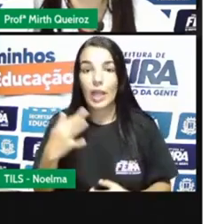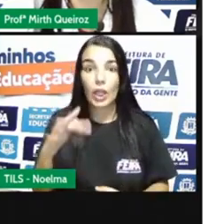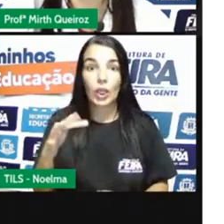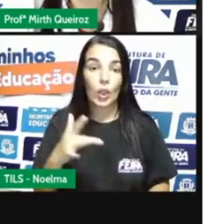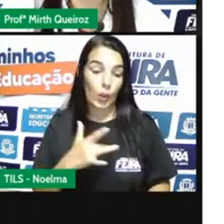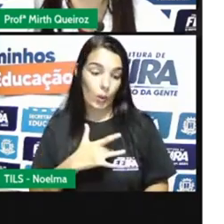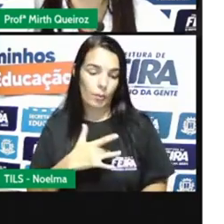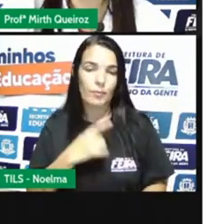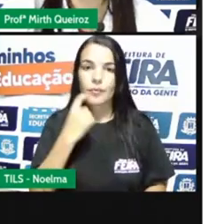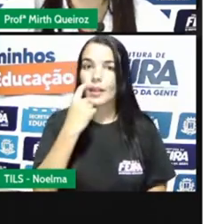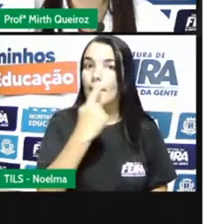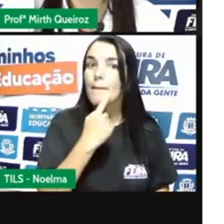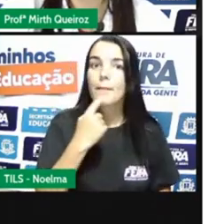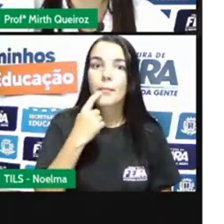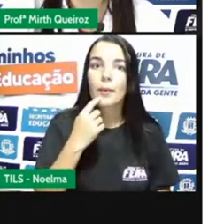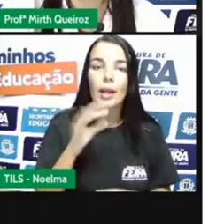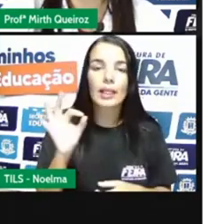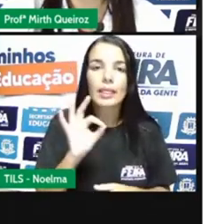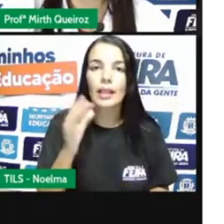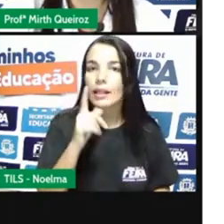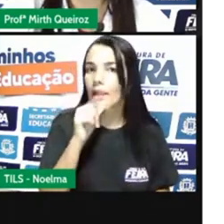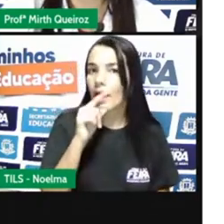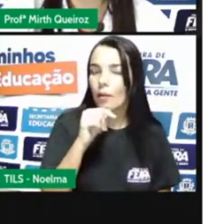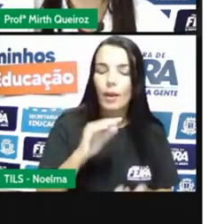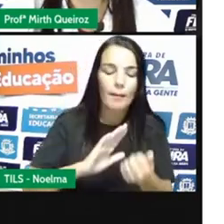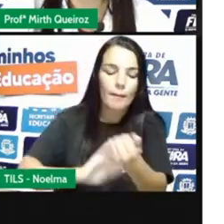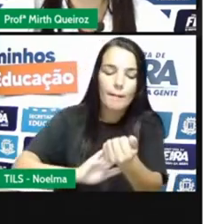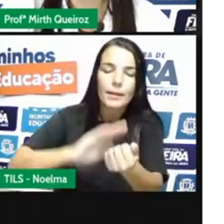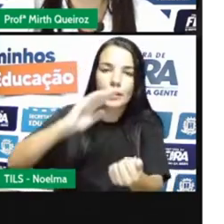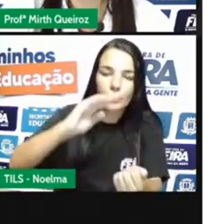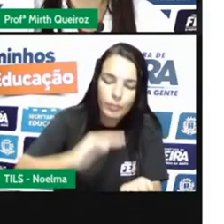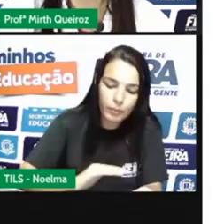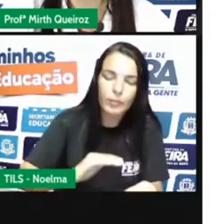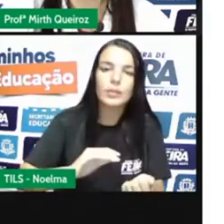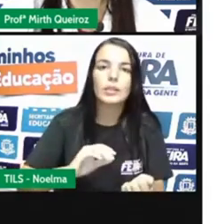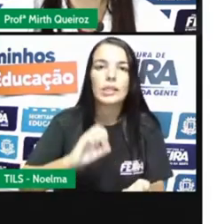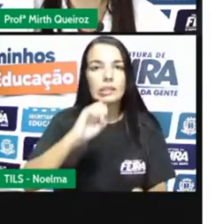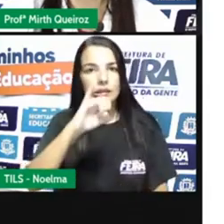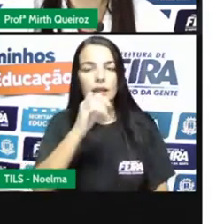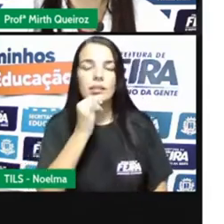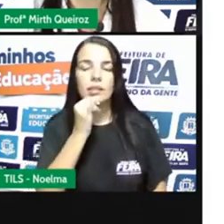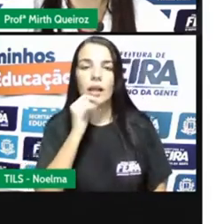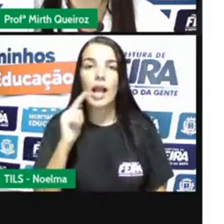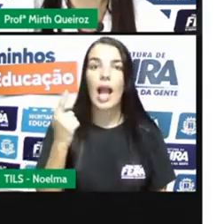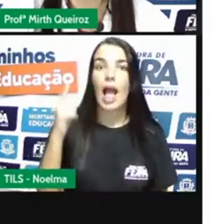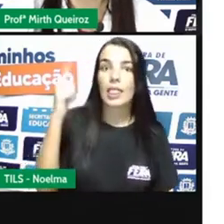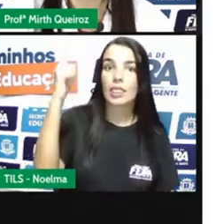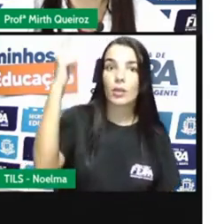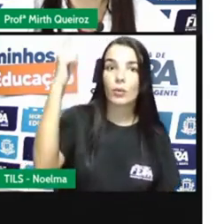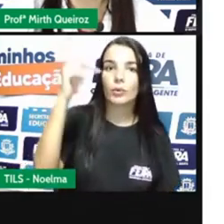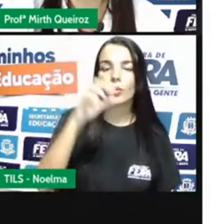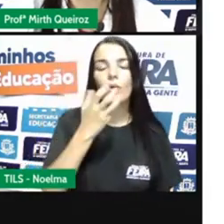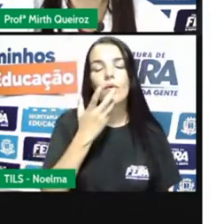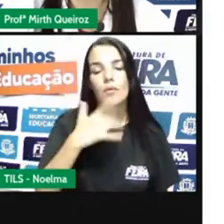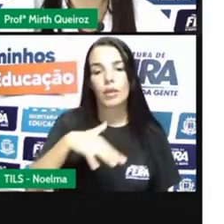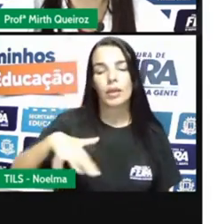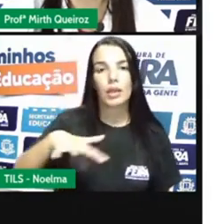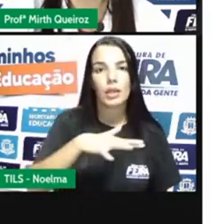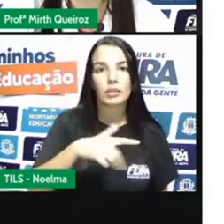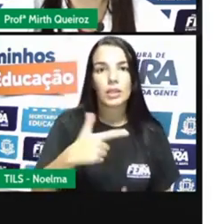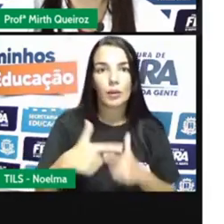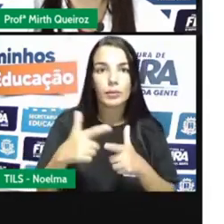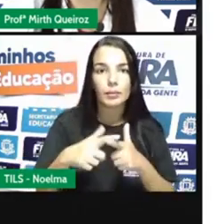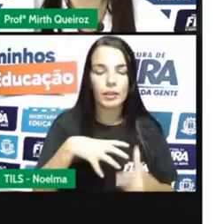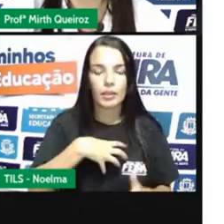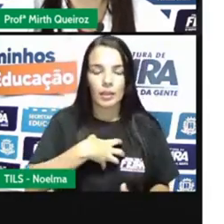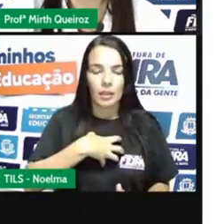peito, boca muito seca e queda de pressão. No caso de adultos e crianças com problemas respiratórios, esses